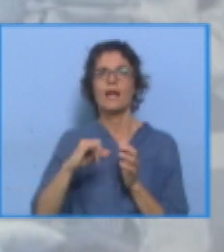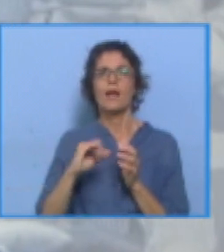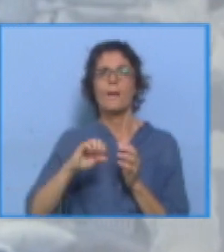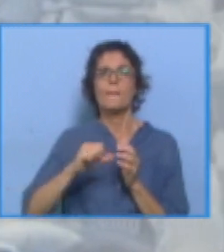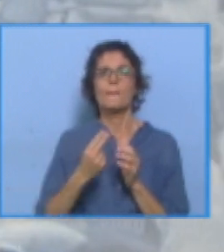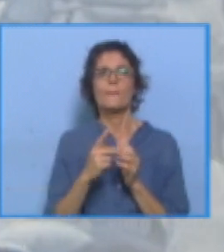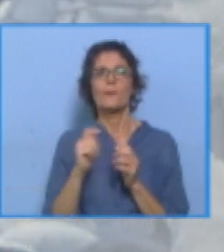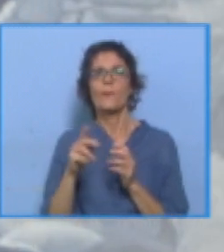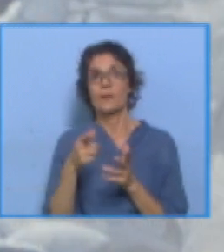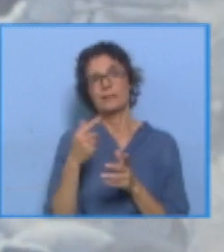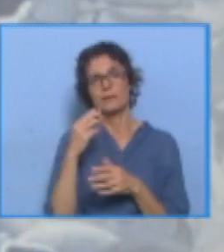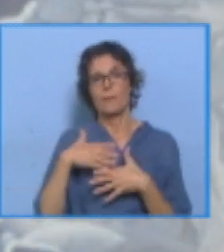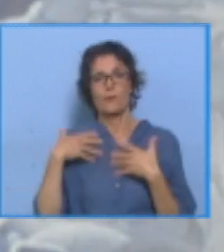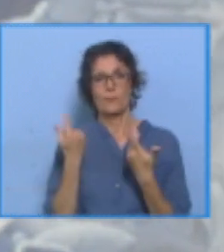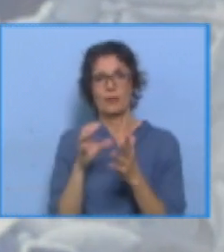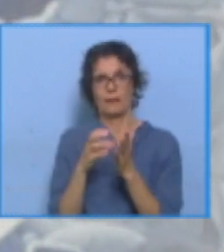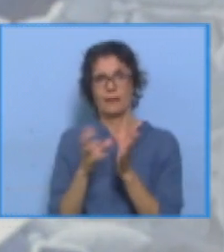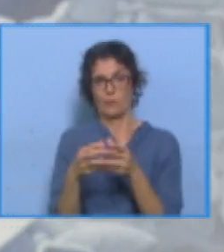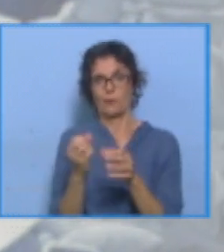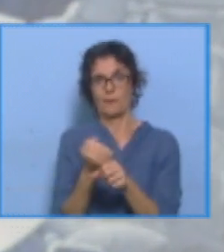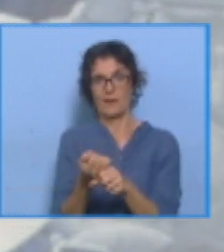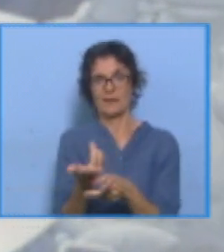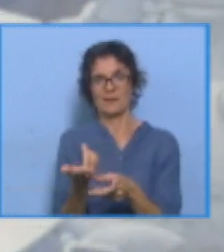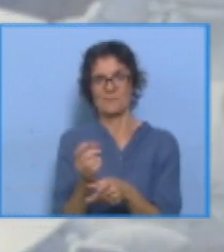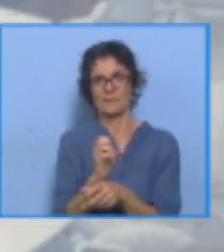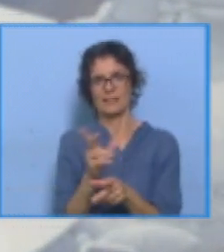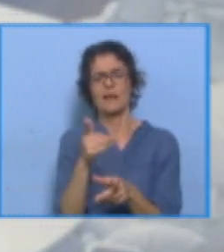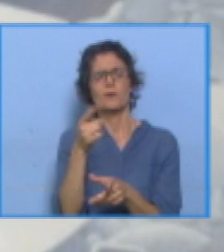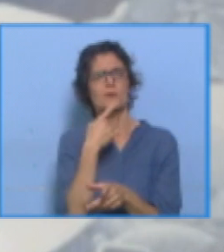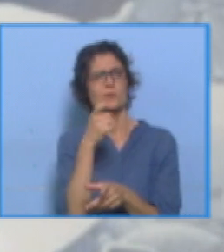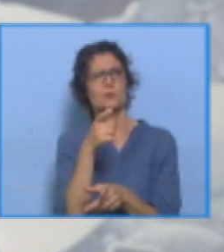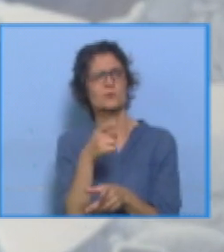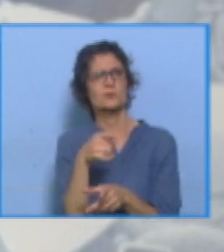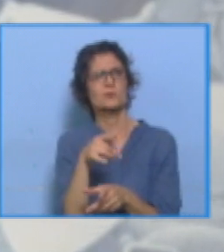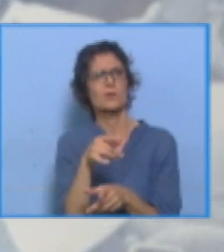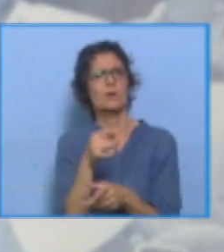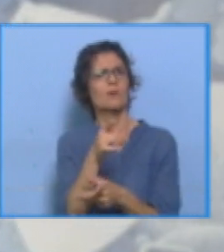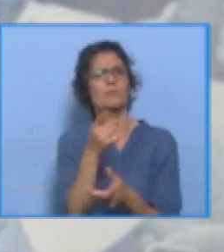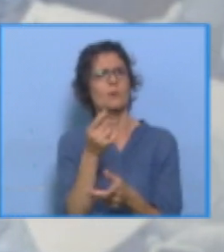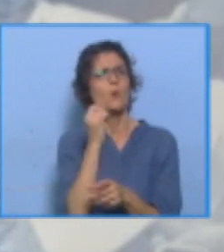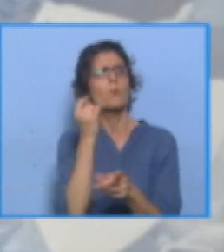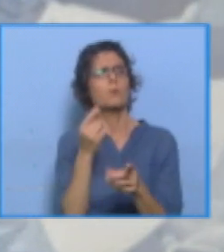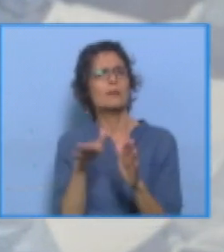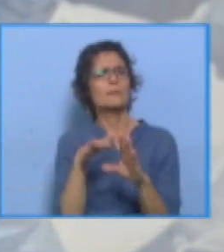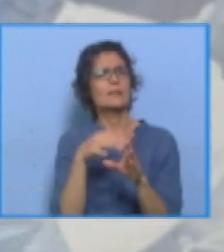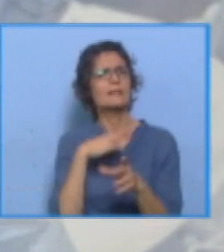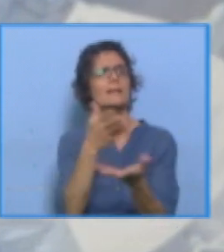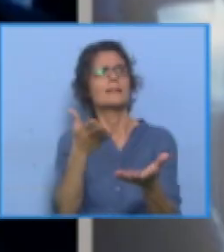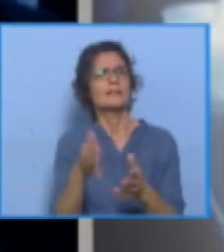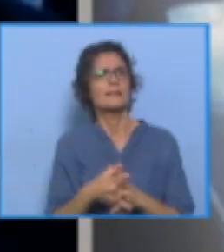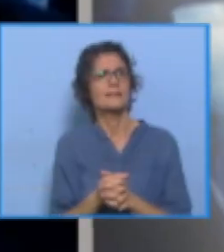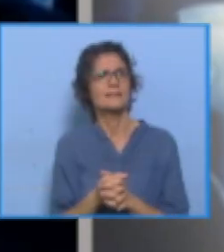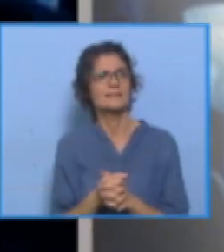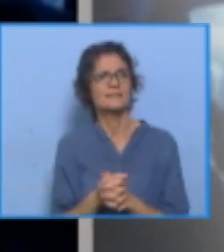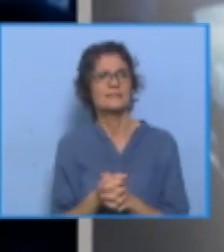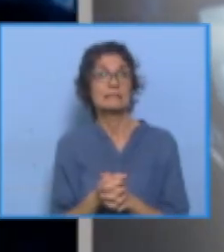equipas também, e no seu caso, o que é que um dia o levou a descobrir e a querer participar nas equipas jovens de Nossa Senhora? Muito bem.